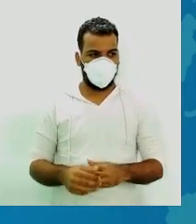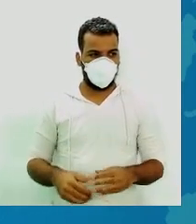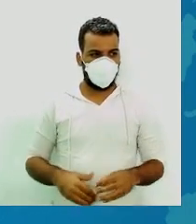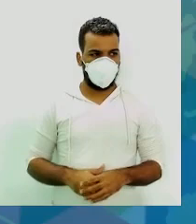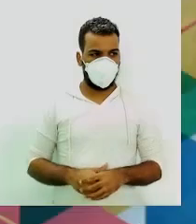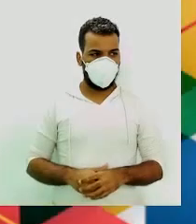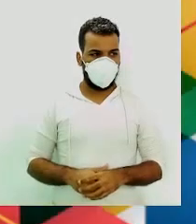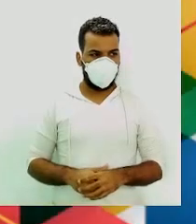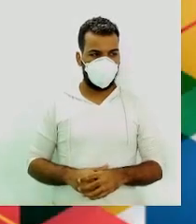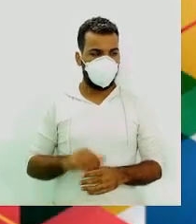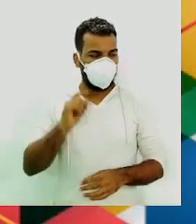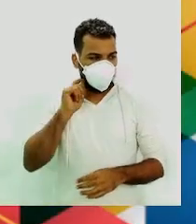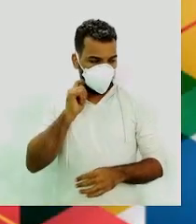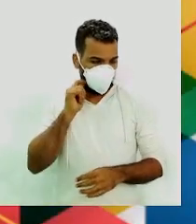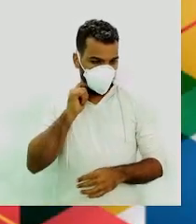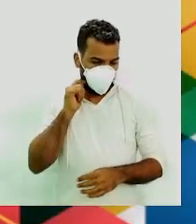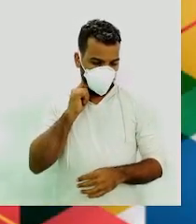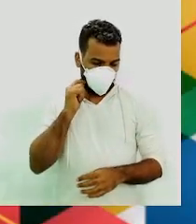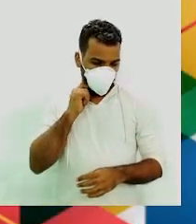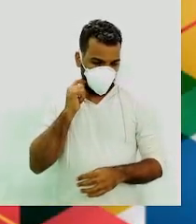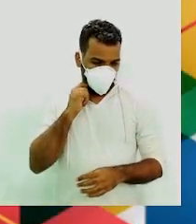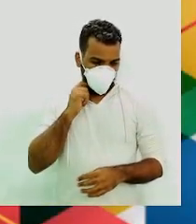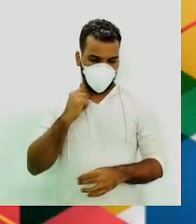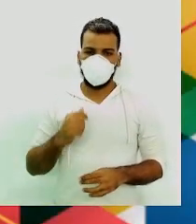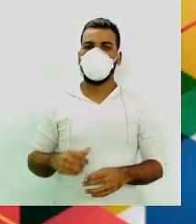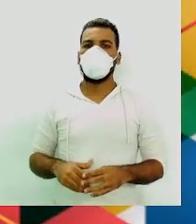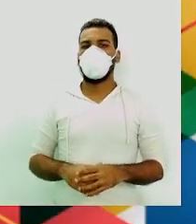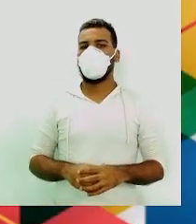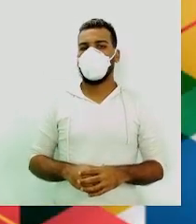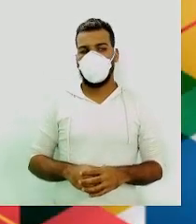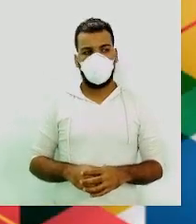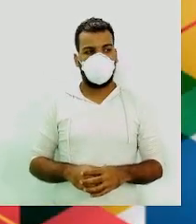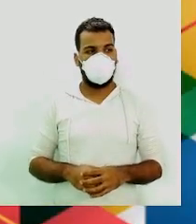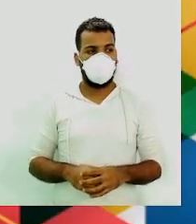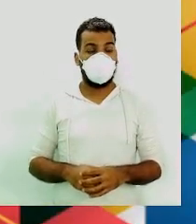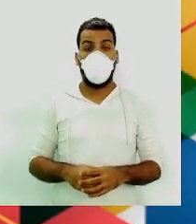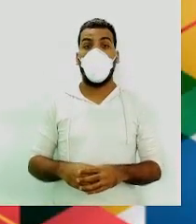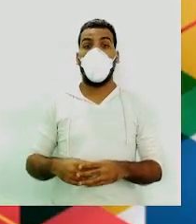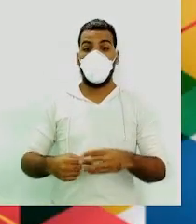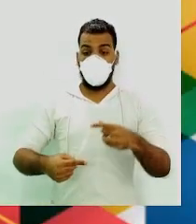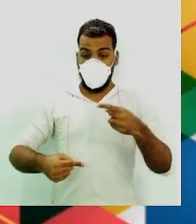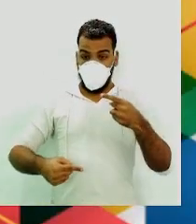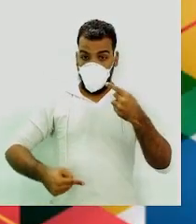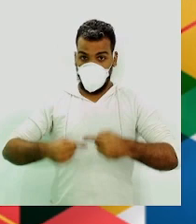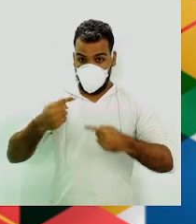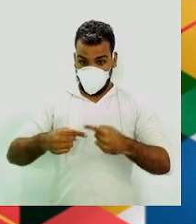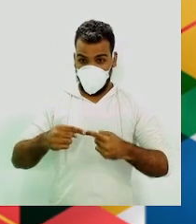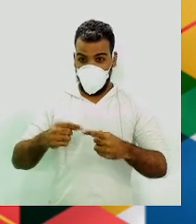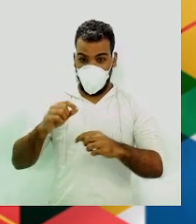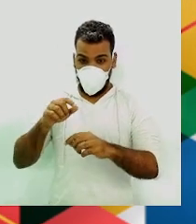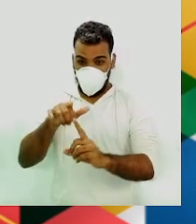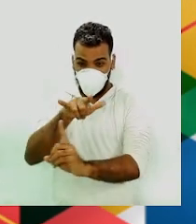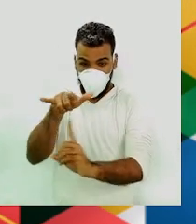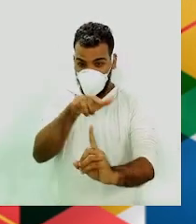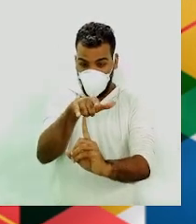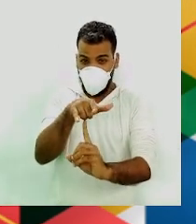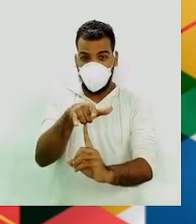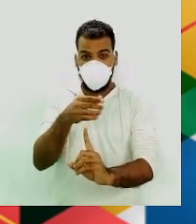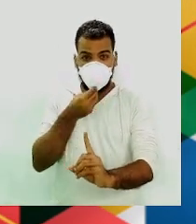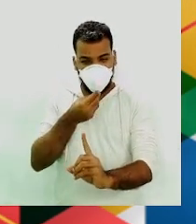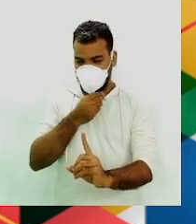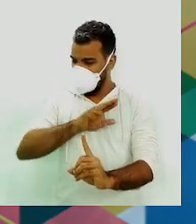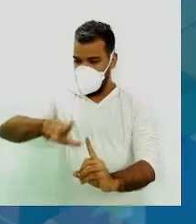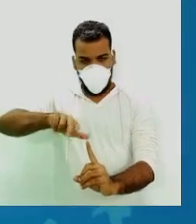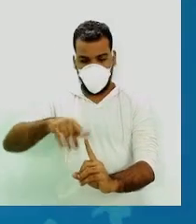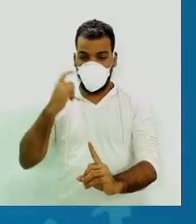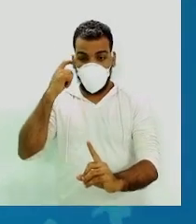tela, aí você vai entender o que Aristóteles falou. A política não deveria ser a arte de dominar, porque não é um homem